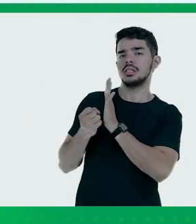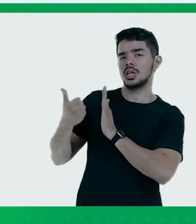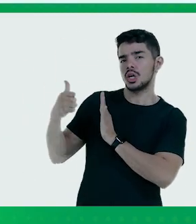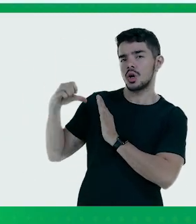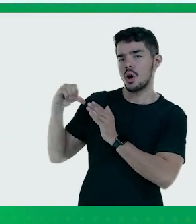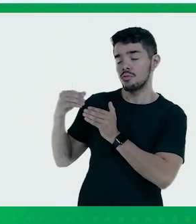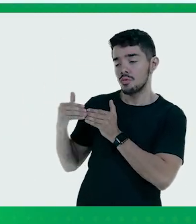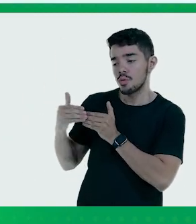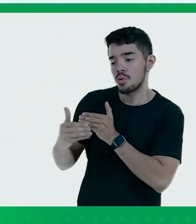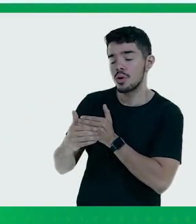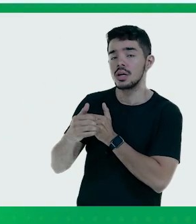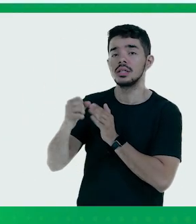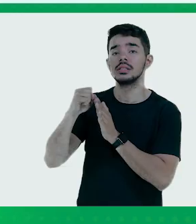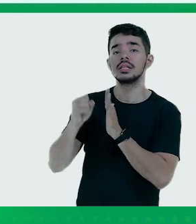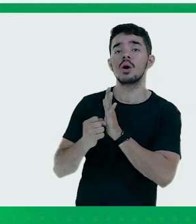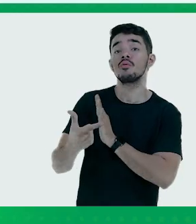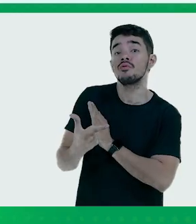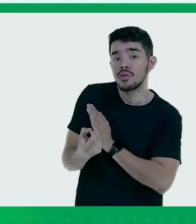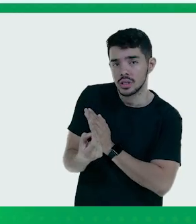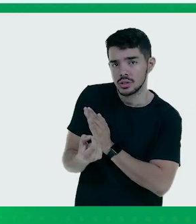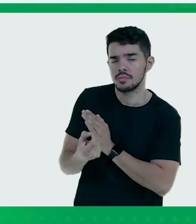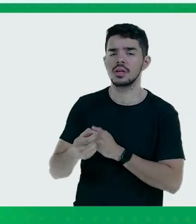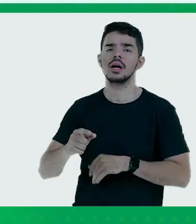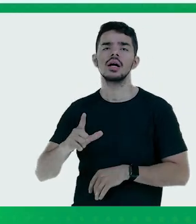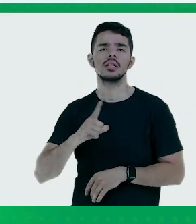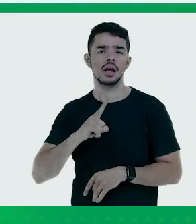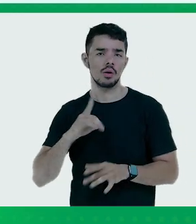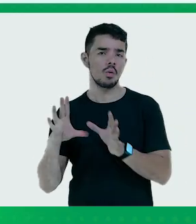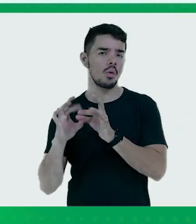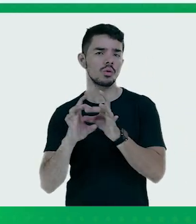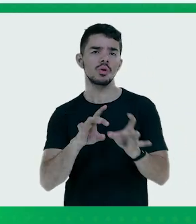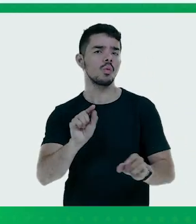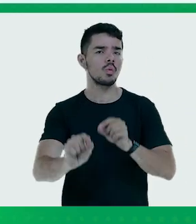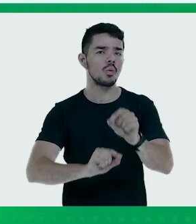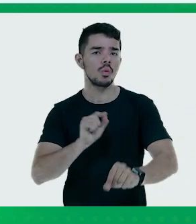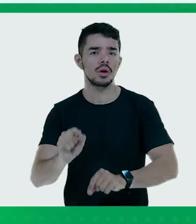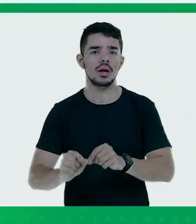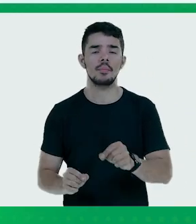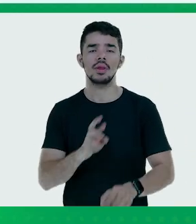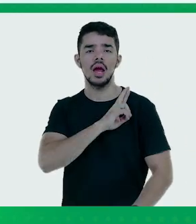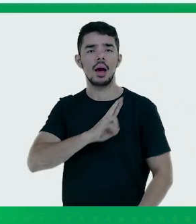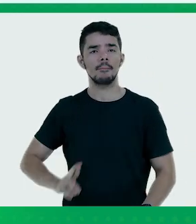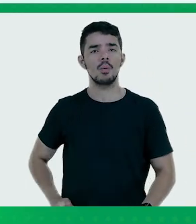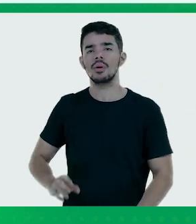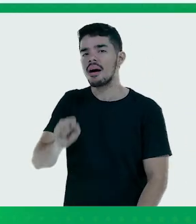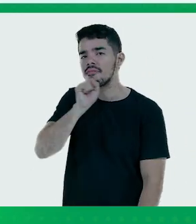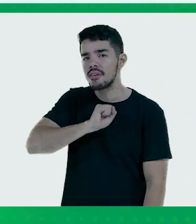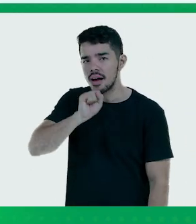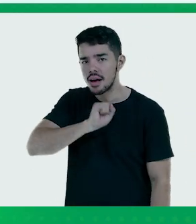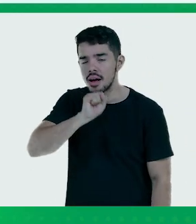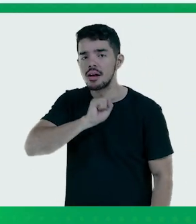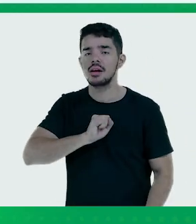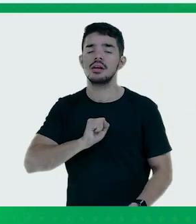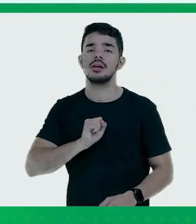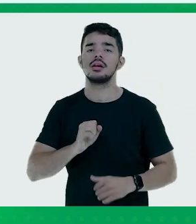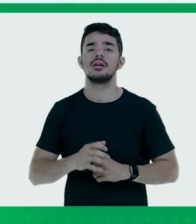XIX e início do século XX. Nós vamos ter como contexto a República Velha, com o contexto